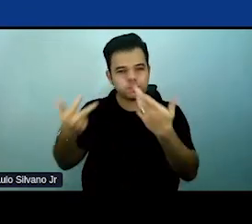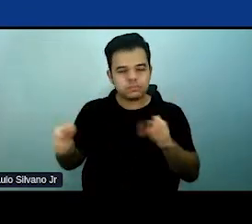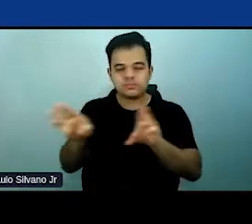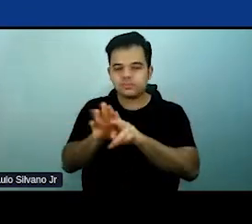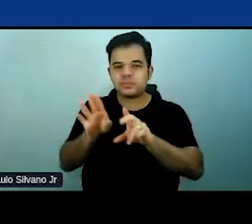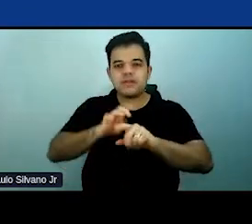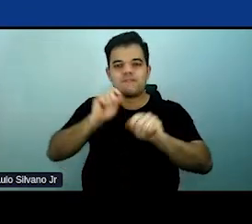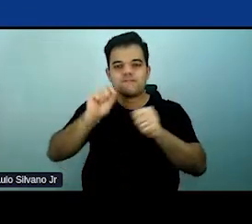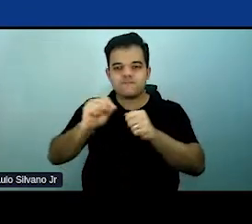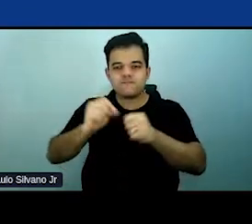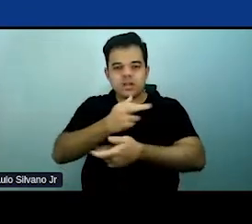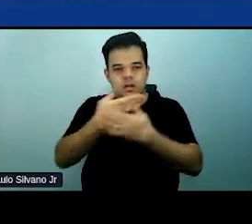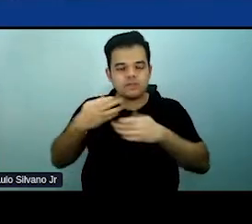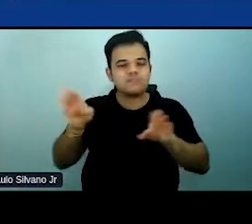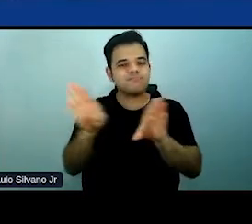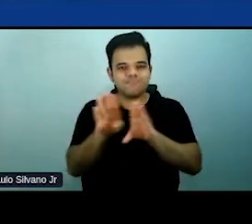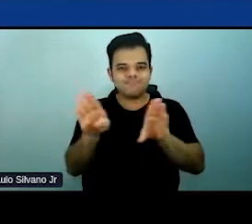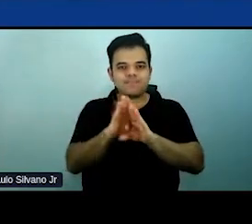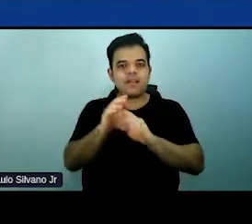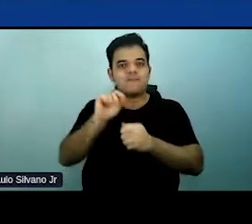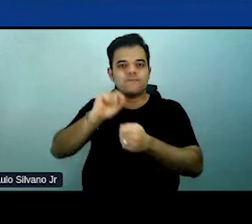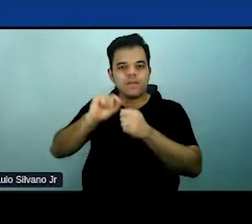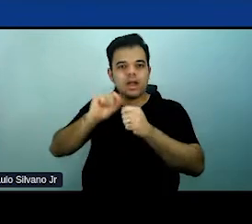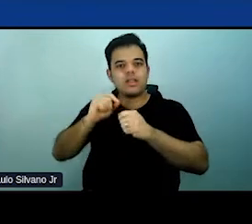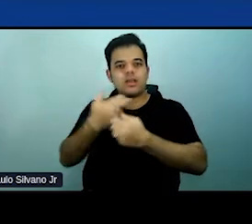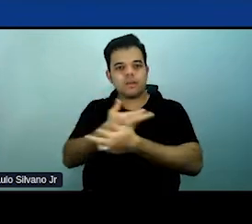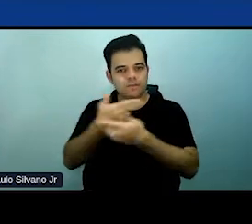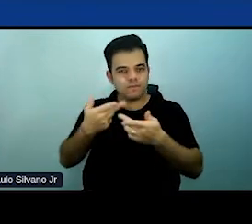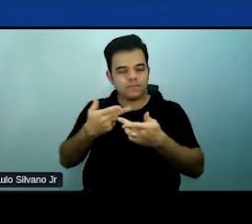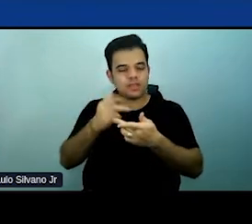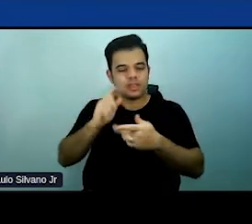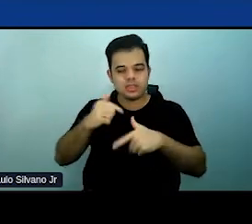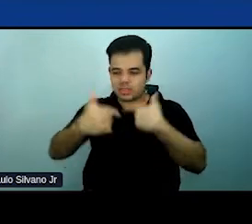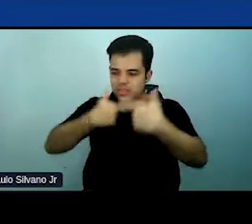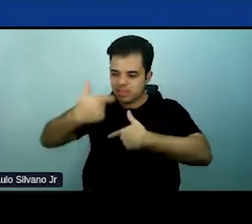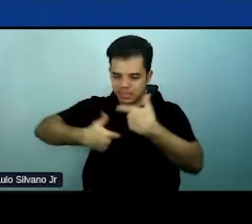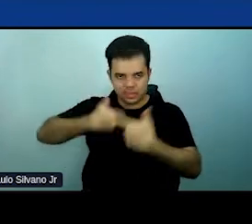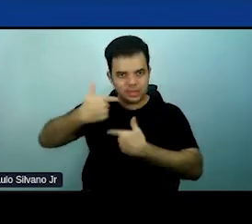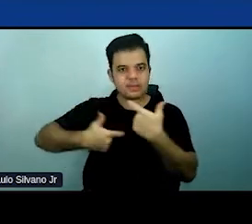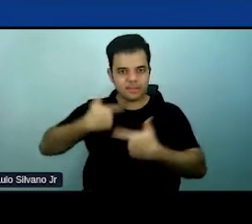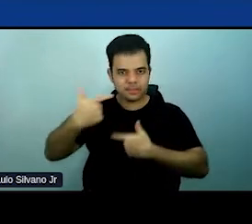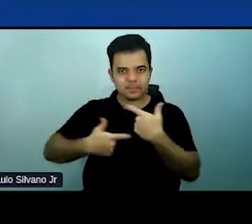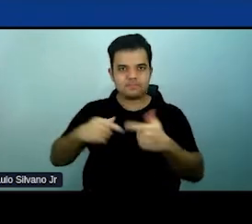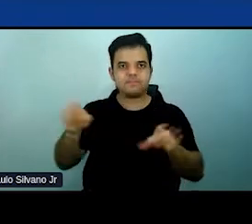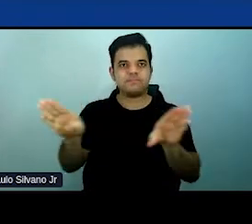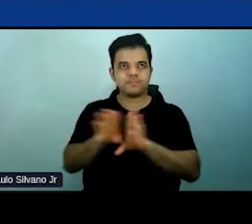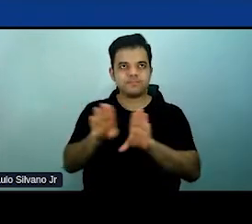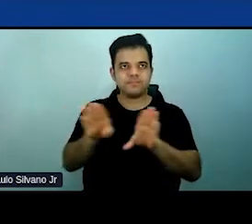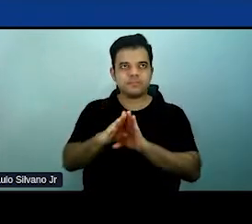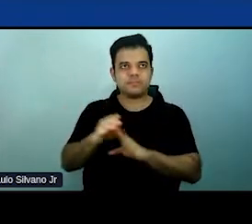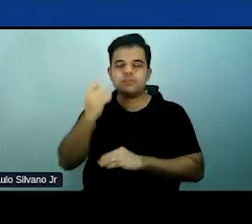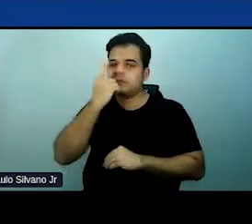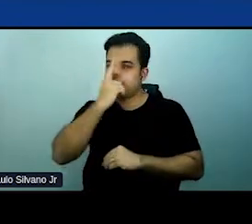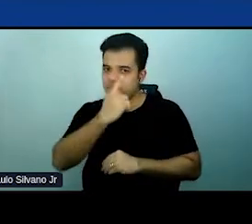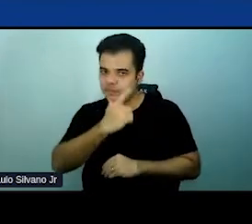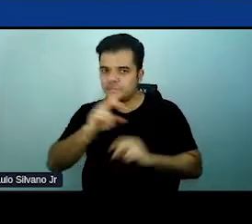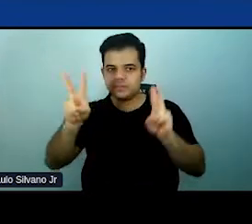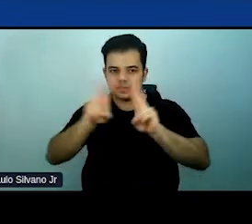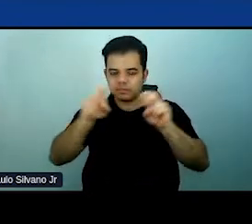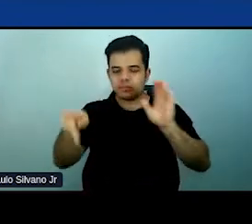gente pode fazer para fazer com que o trabalhar preservar essa questão quando a gente